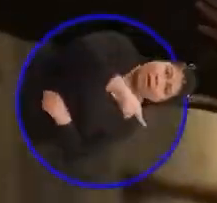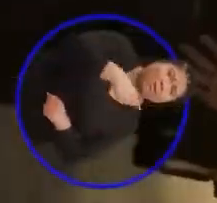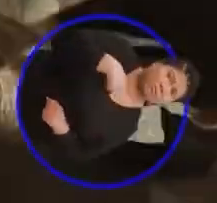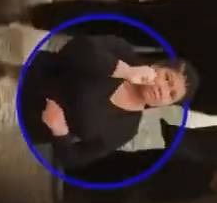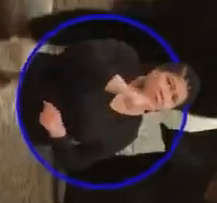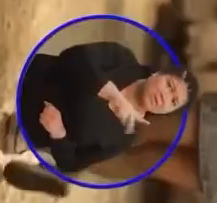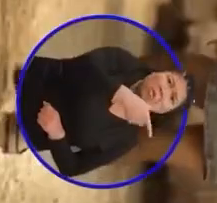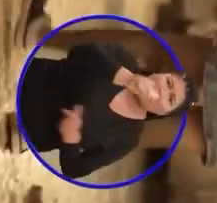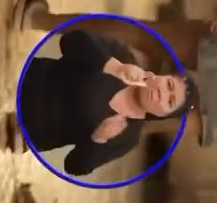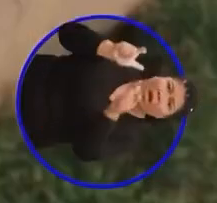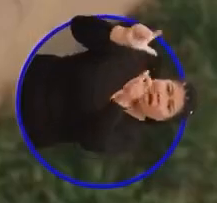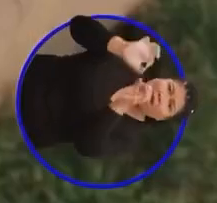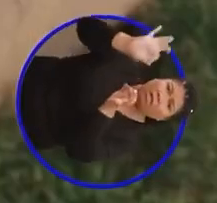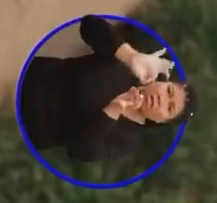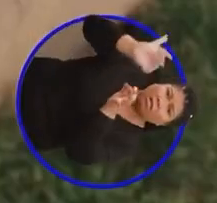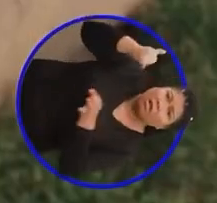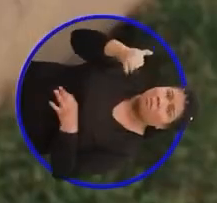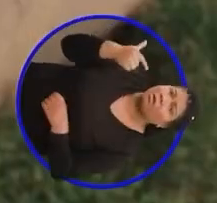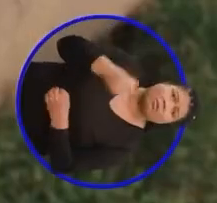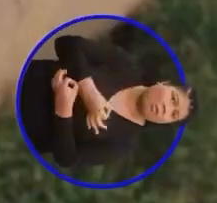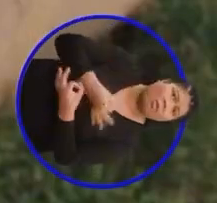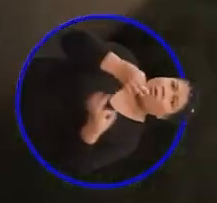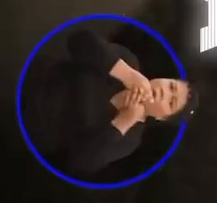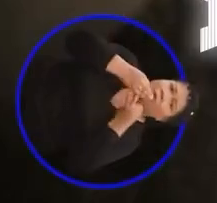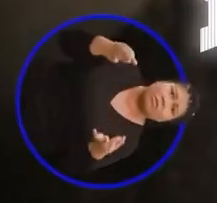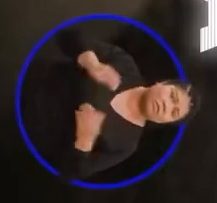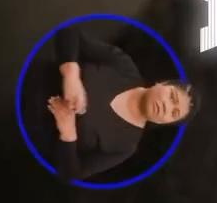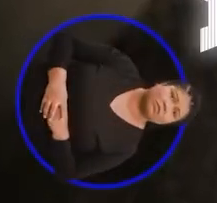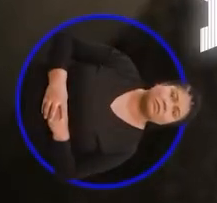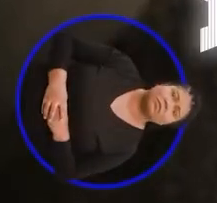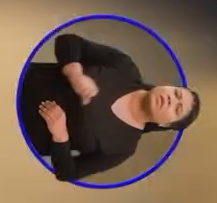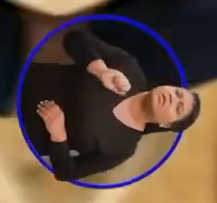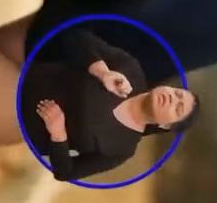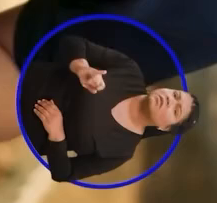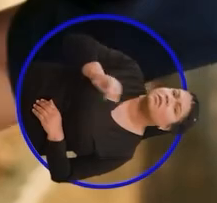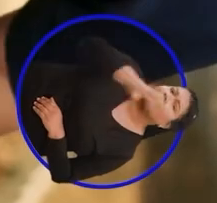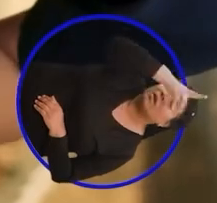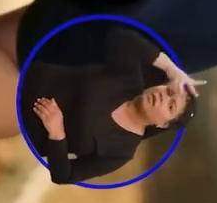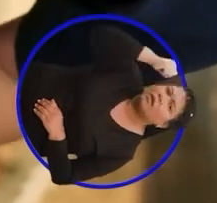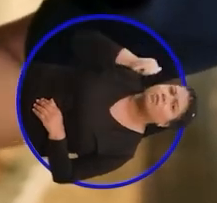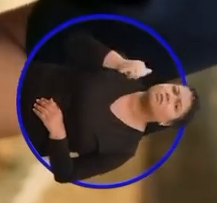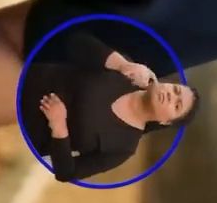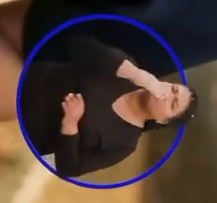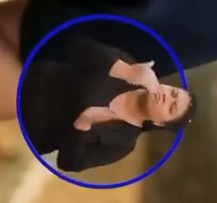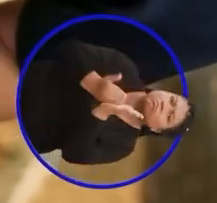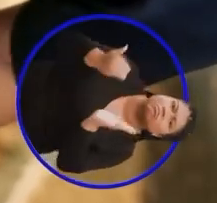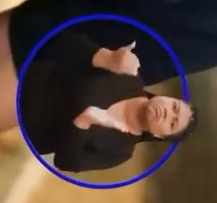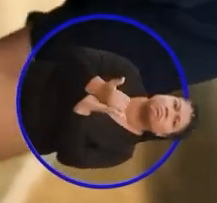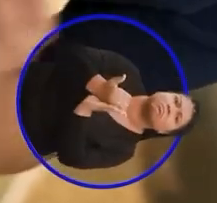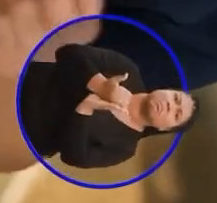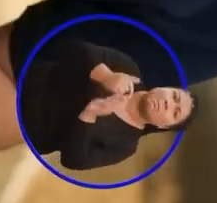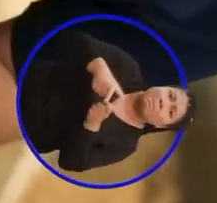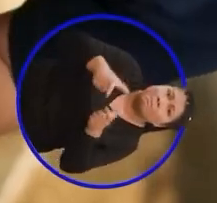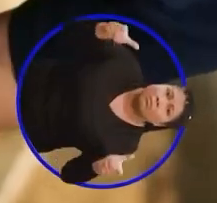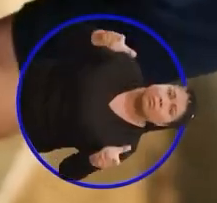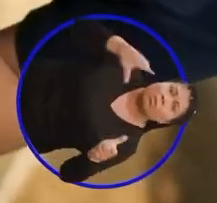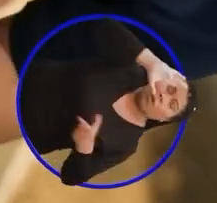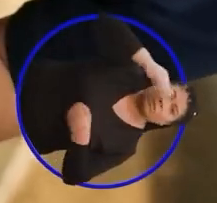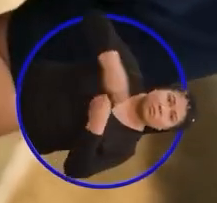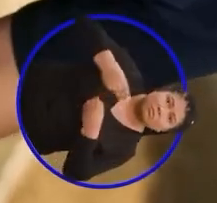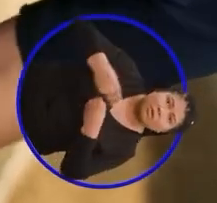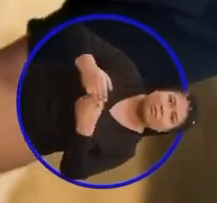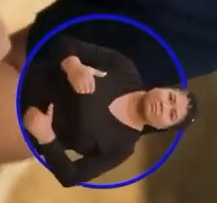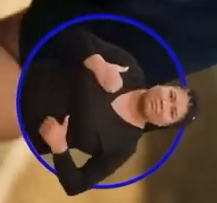Negra, porque só lá que eu vejo. Lá no Parque São Pedro eu não vejo. A área do Tarumã é péssima. Se Manaus tivesse mais guardas e eles